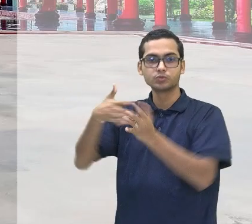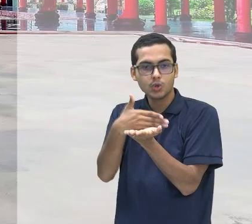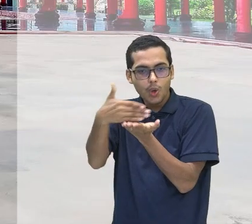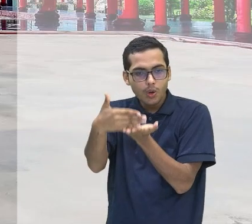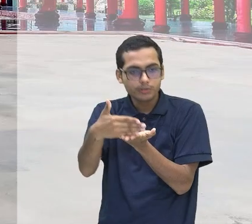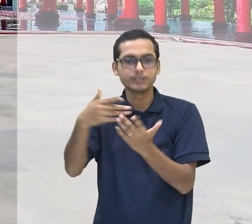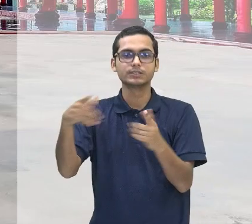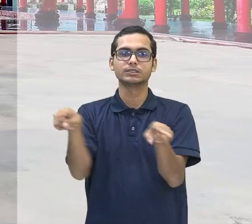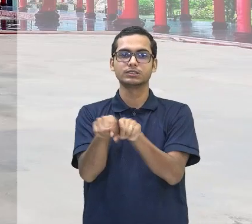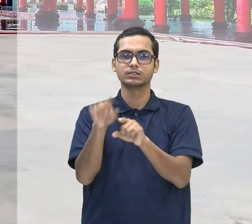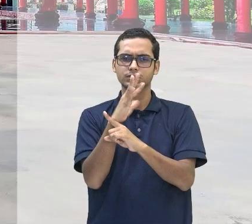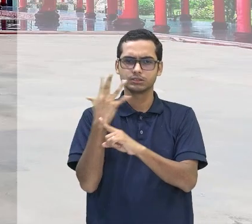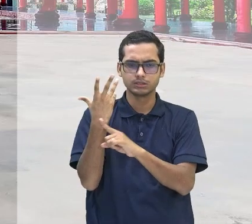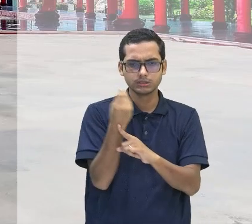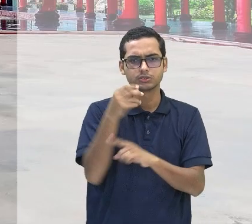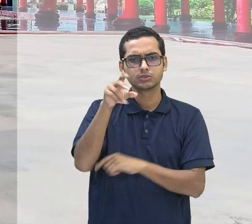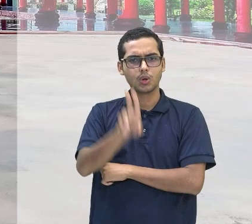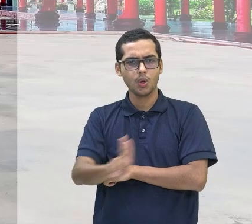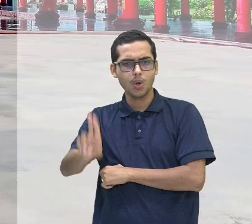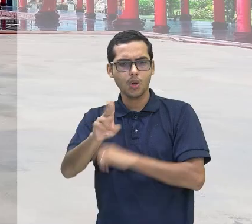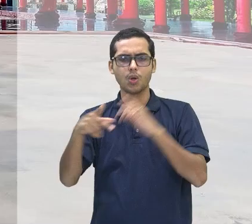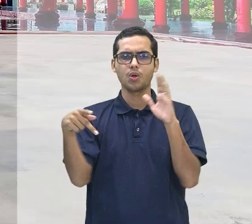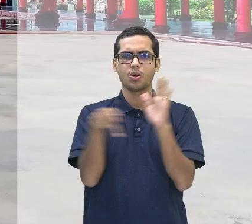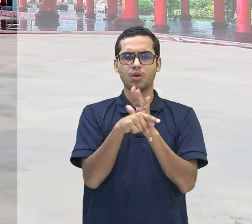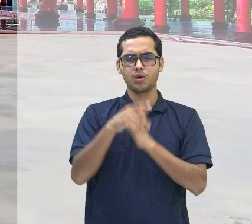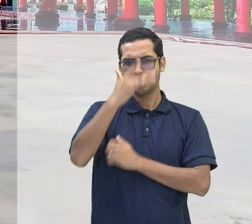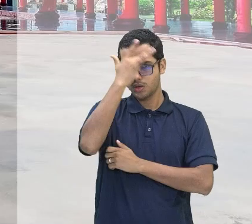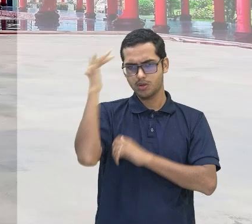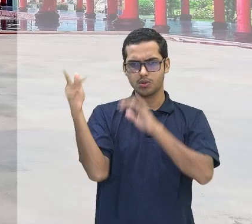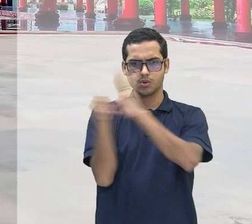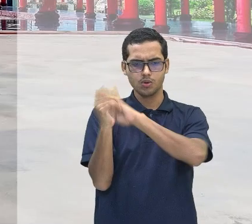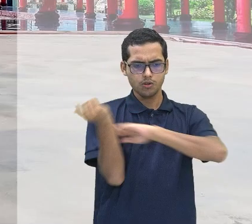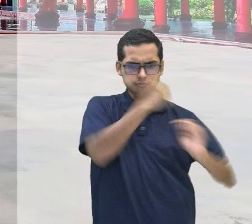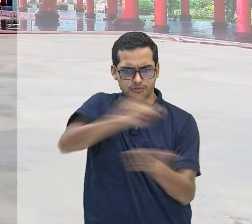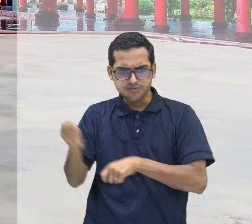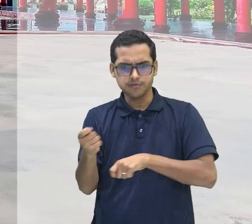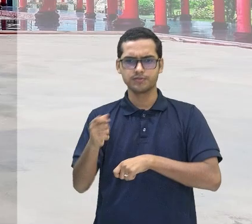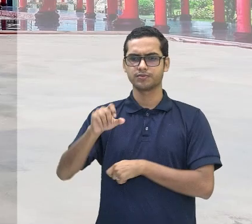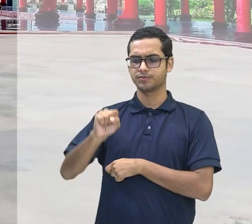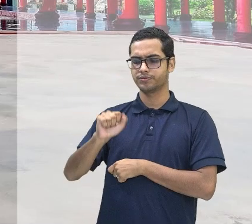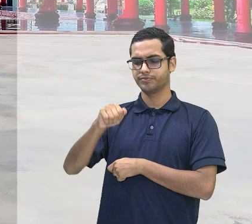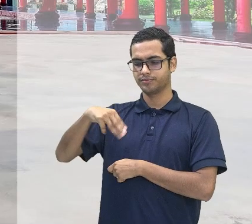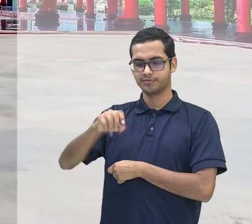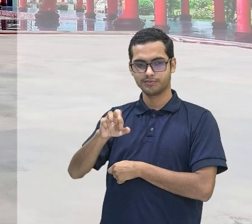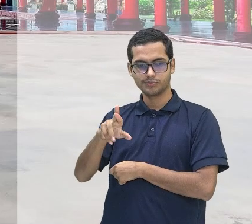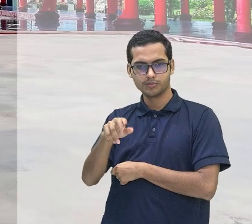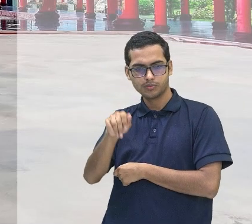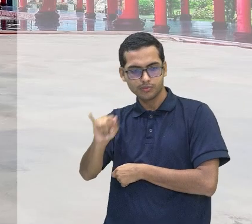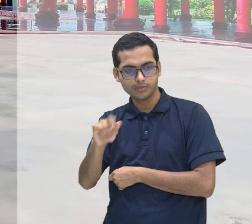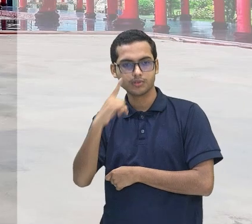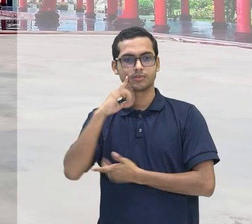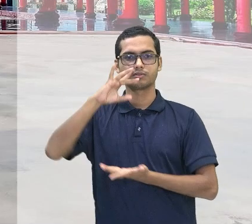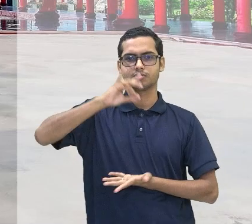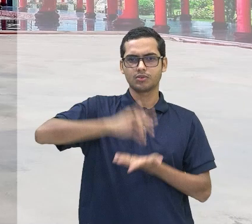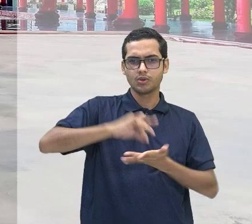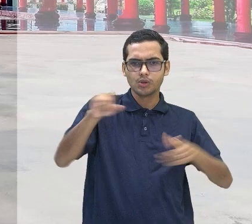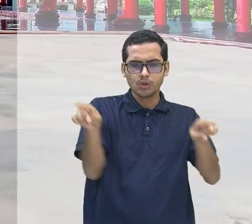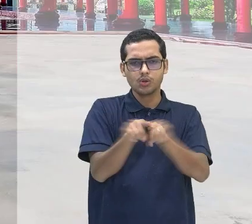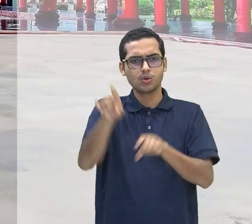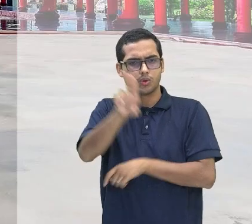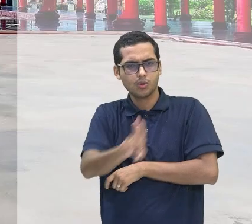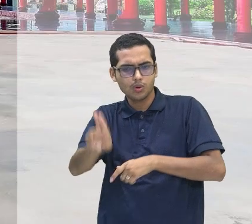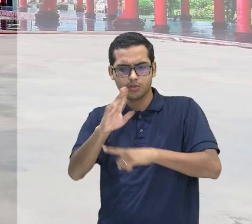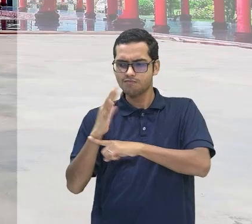feudal, através ali dos samurais que utilizavam dessa arte de combate sem armas. Lembrando